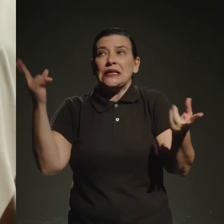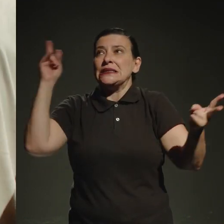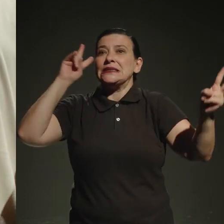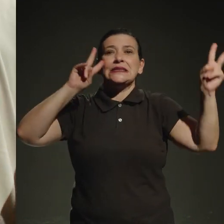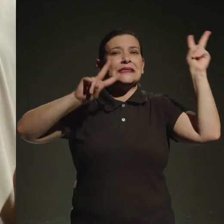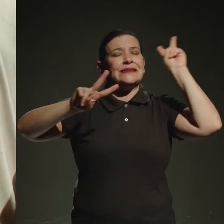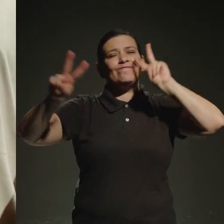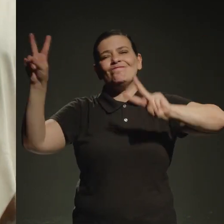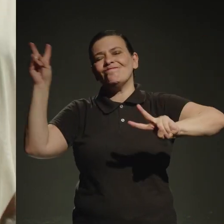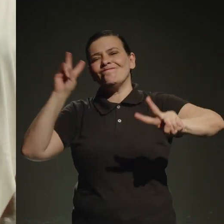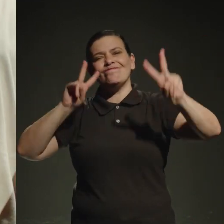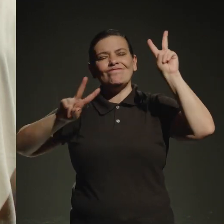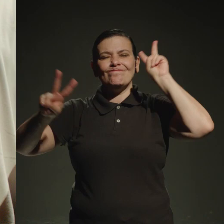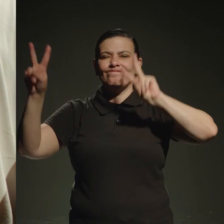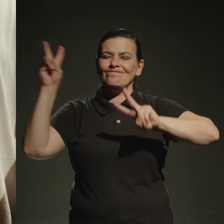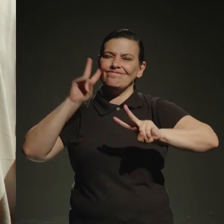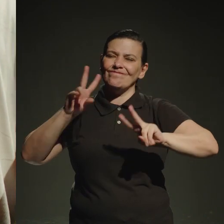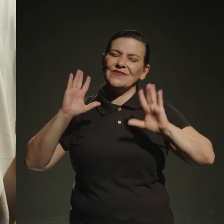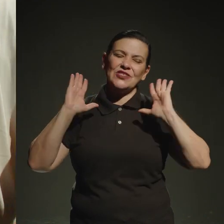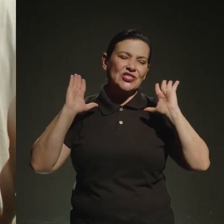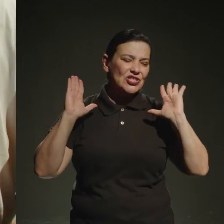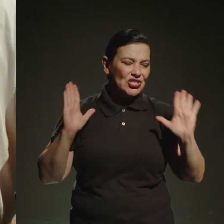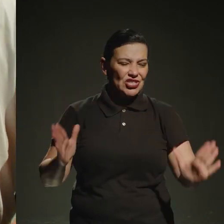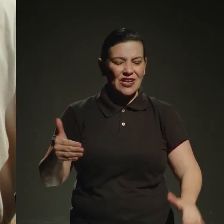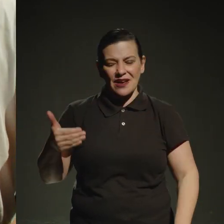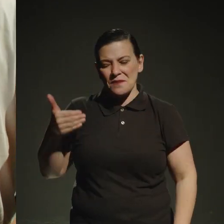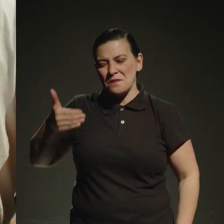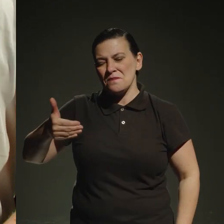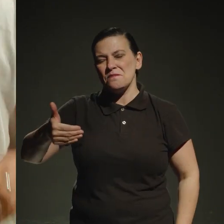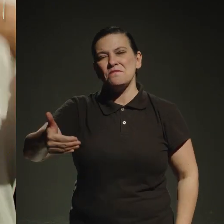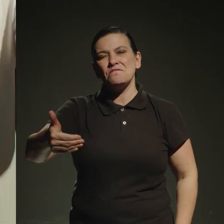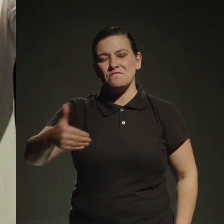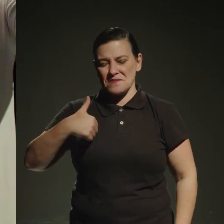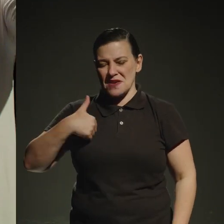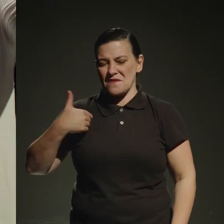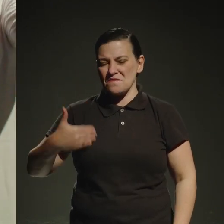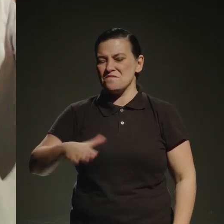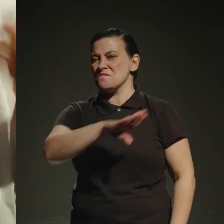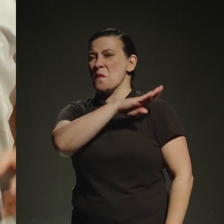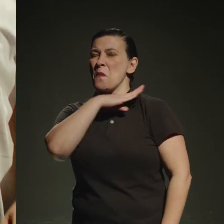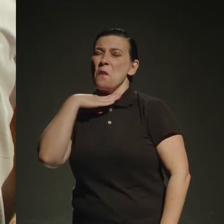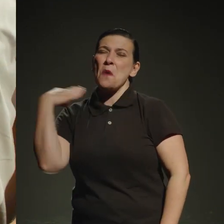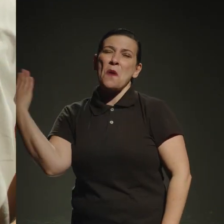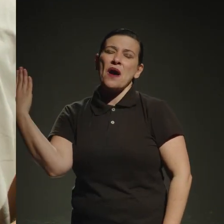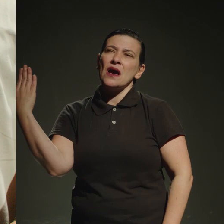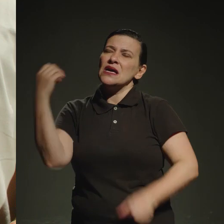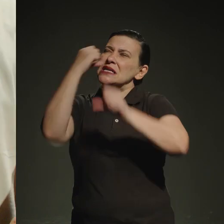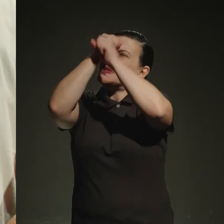Que louco sonho, pesadelo, foi a minha vida, a tua